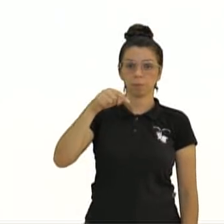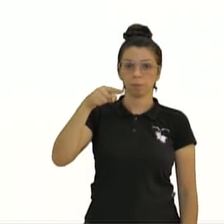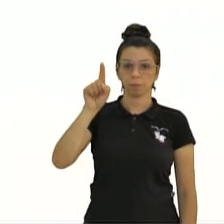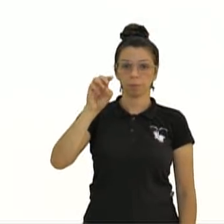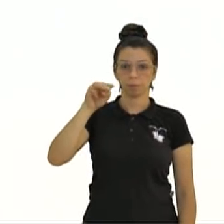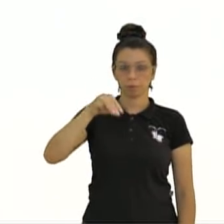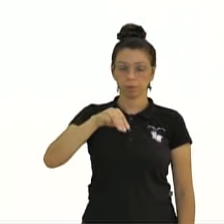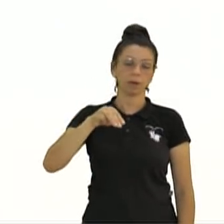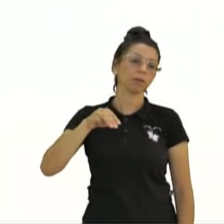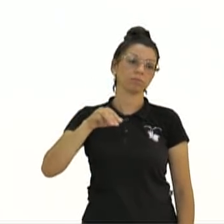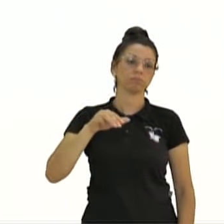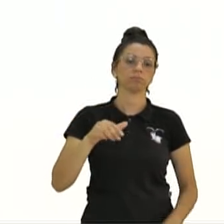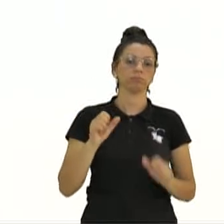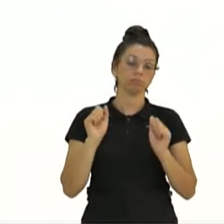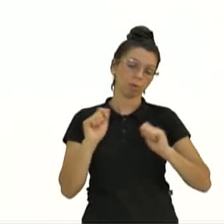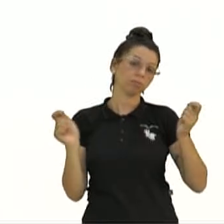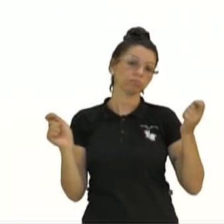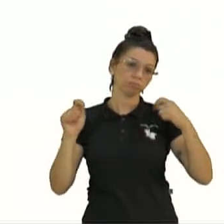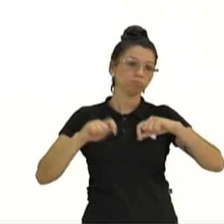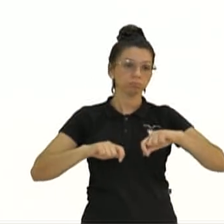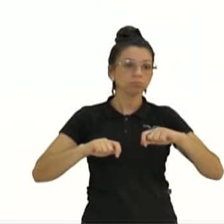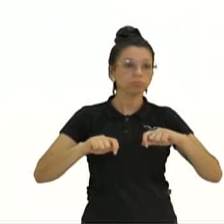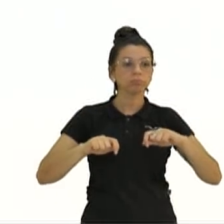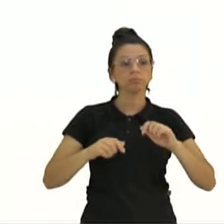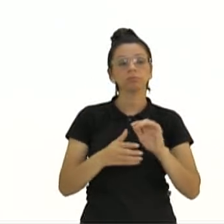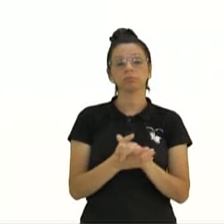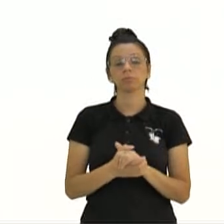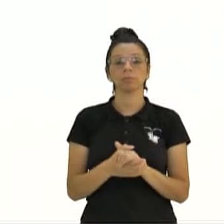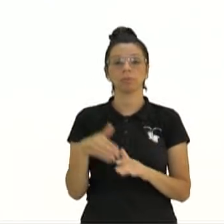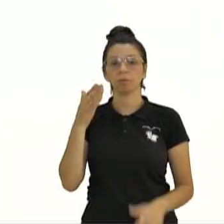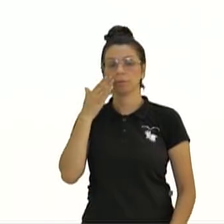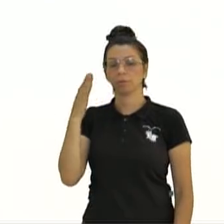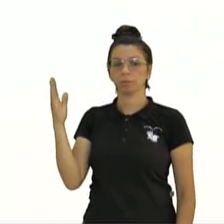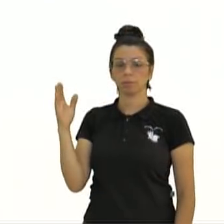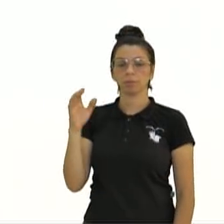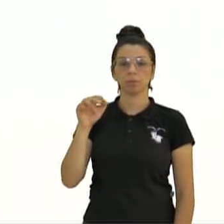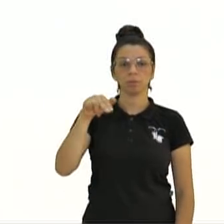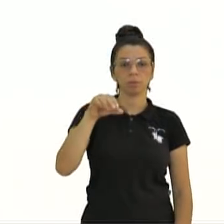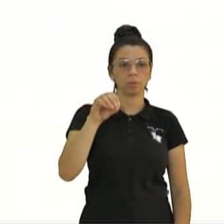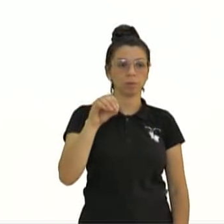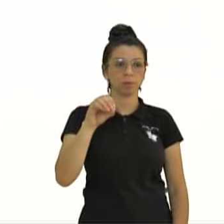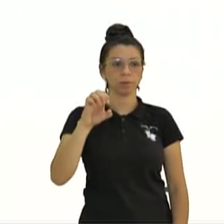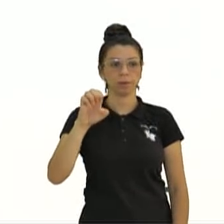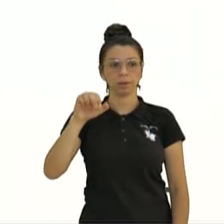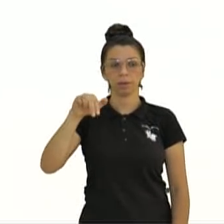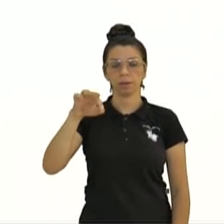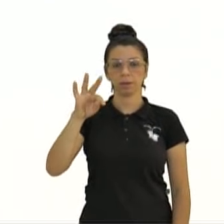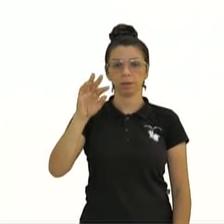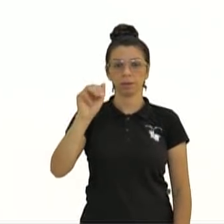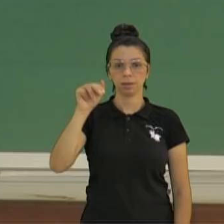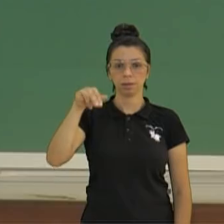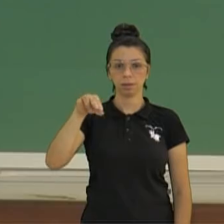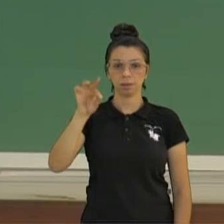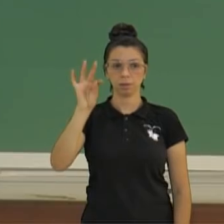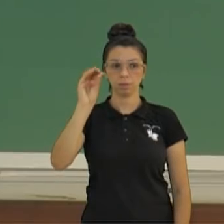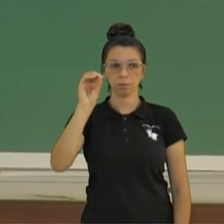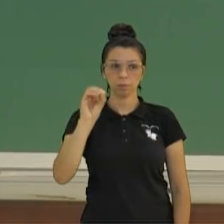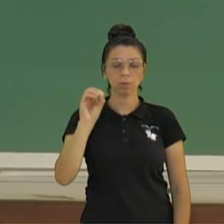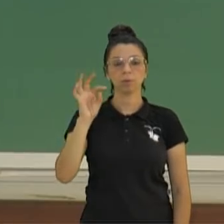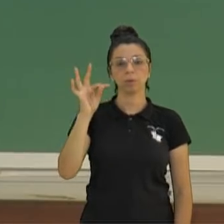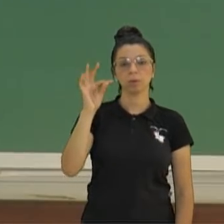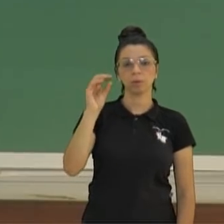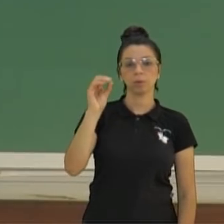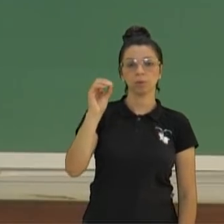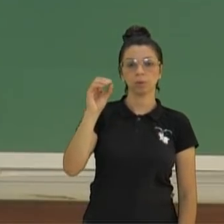outras possibilidades poderia ser no entanto, todavia ou contudo. Então, se você substituir ele alguns meses depois,